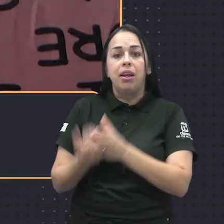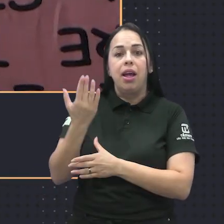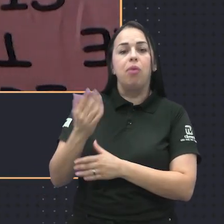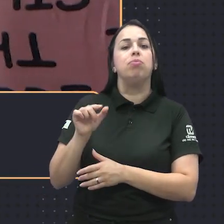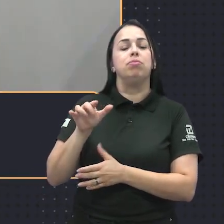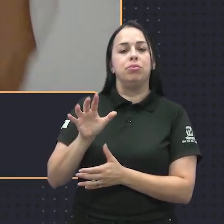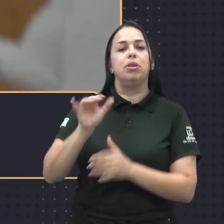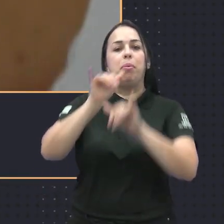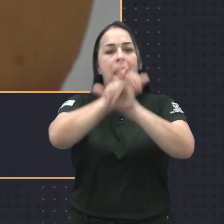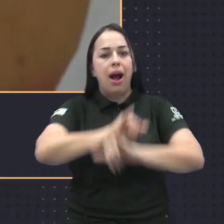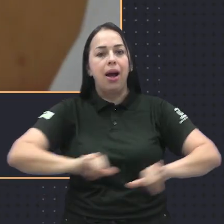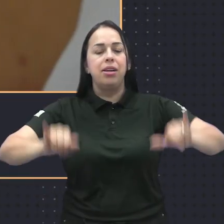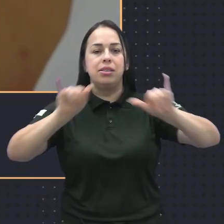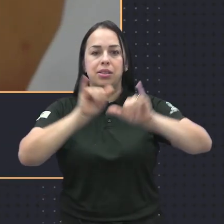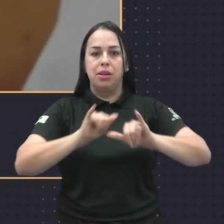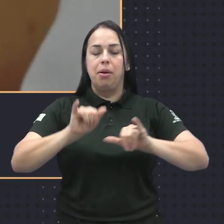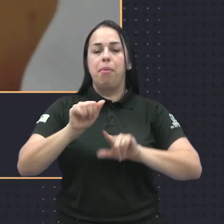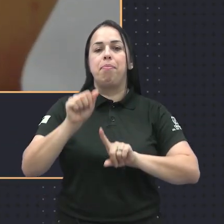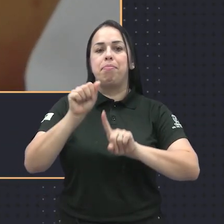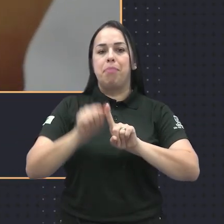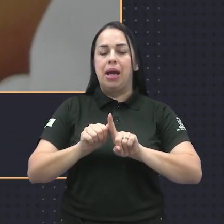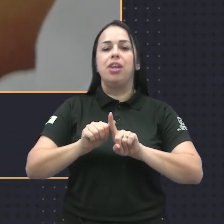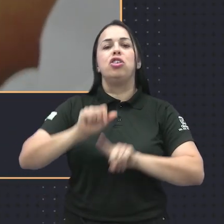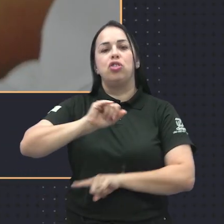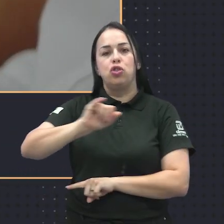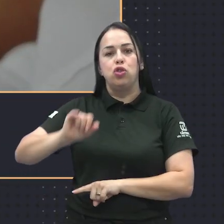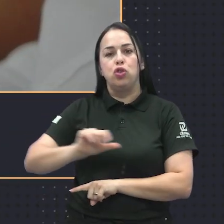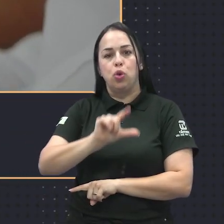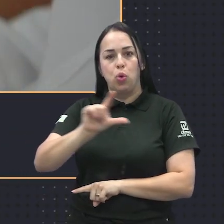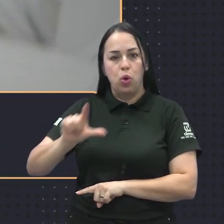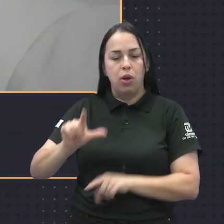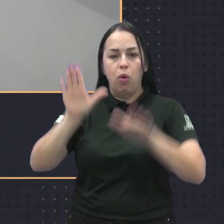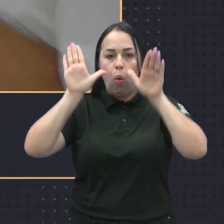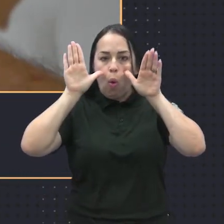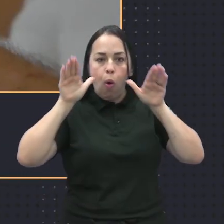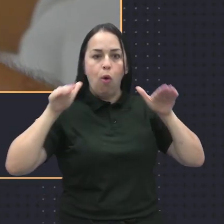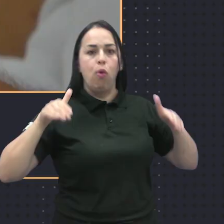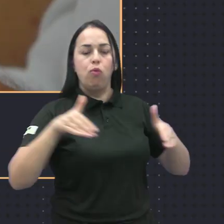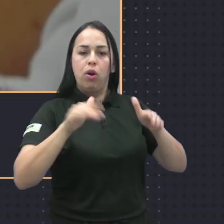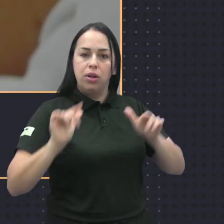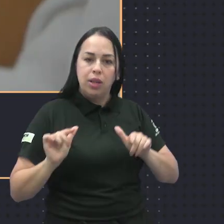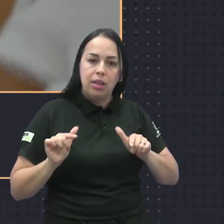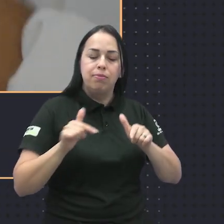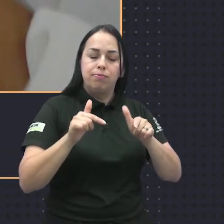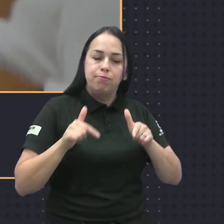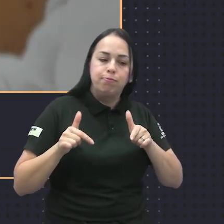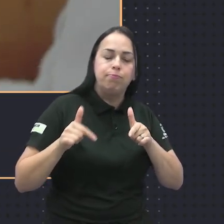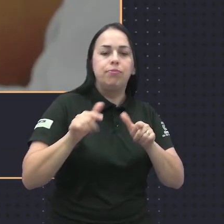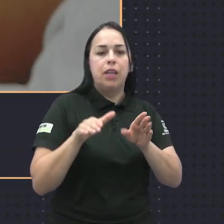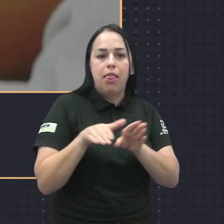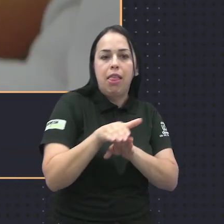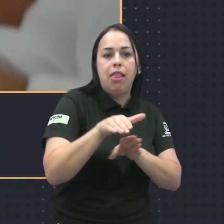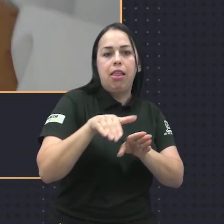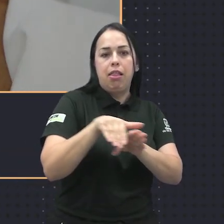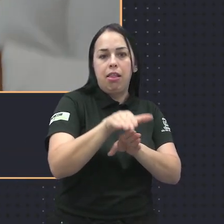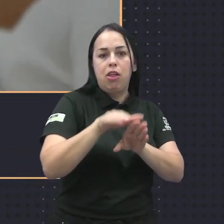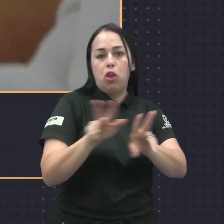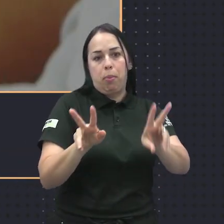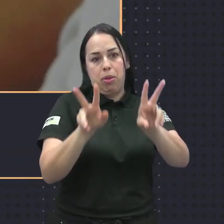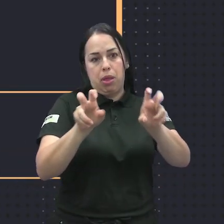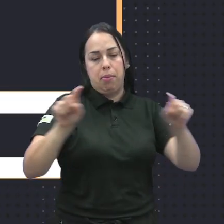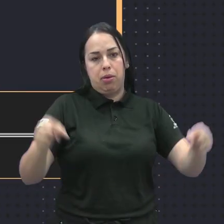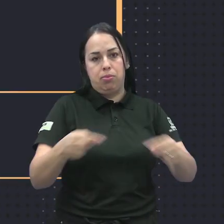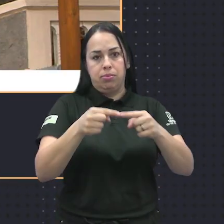ainda a criação de mais uma campanha, o Julho Âmbar, um mês dedicado para promover ações educativas sobre o